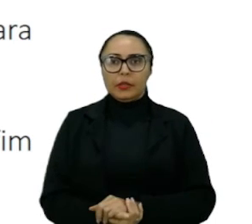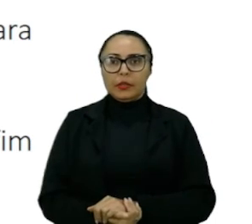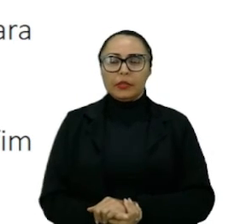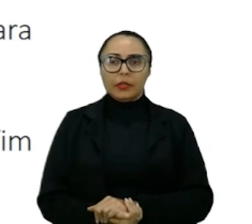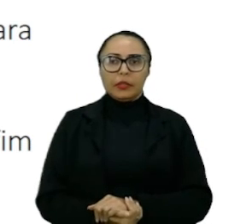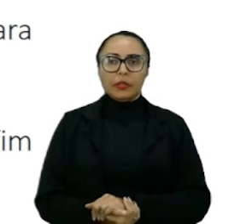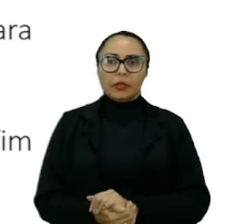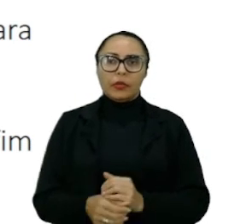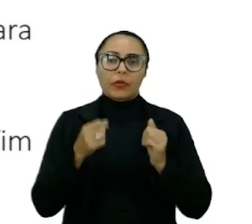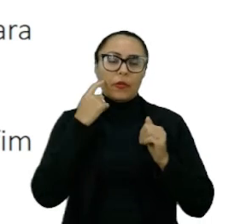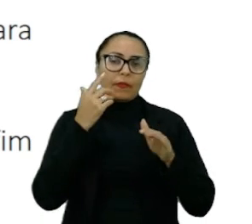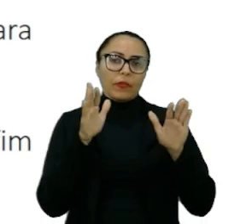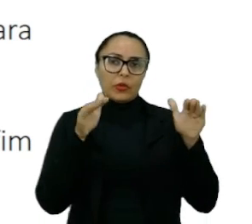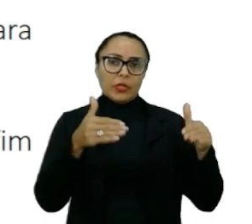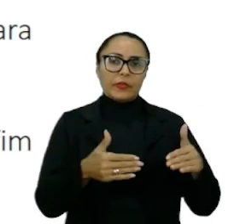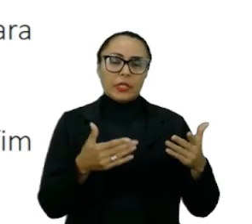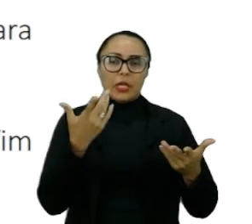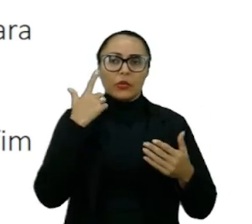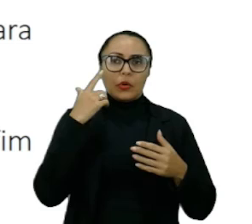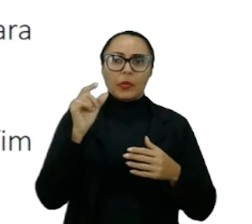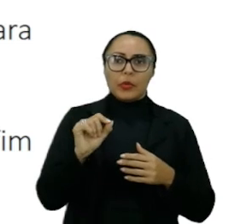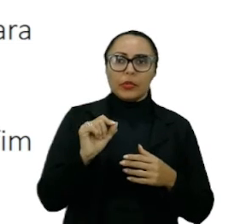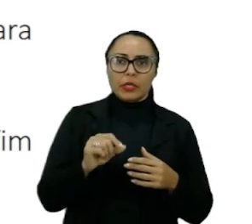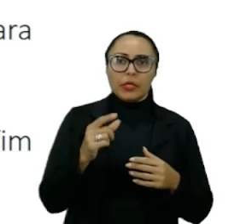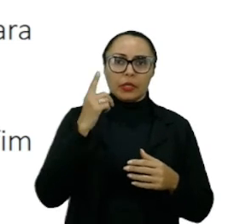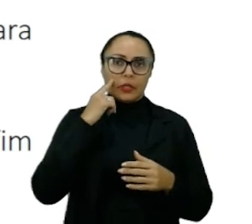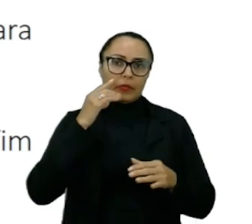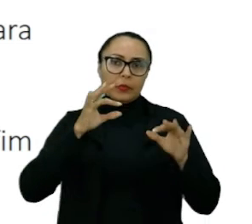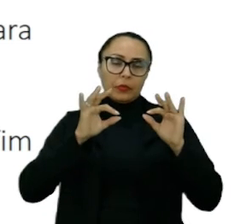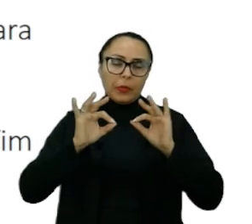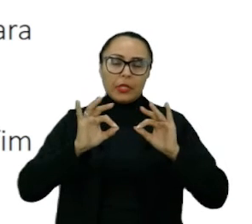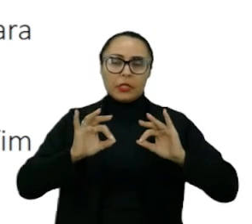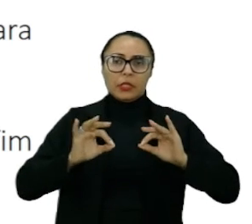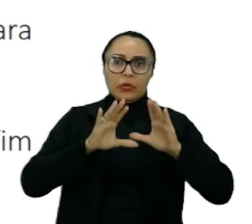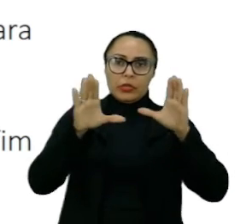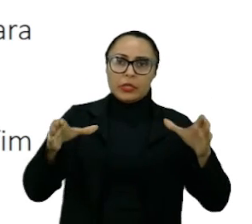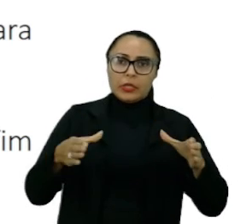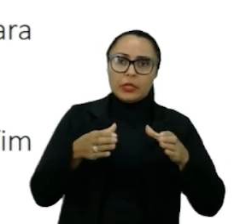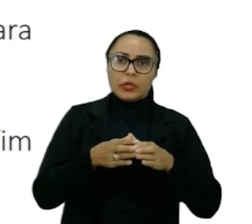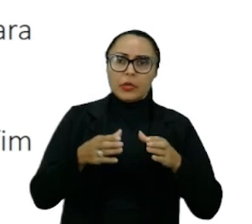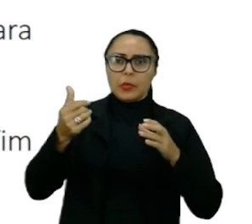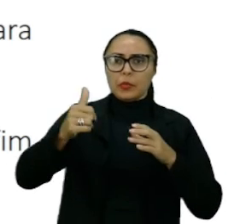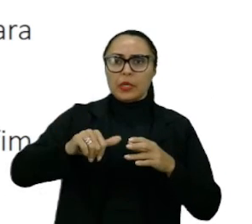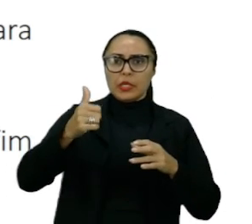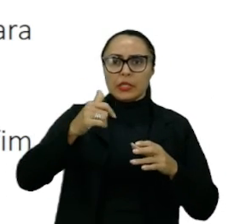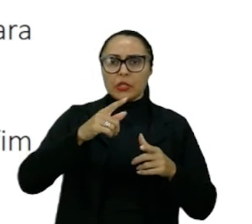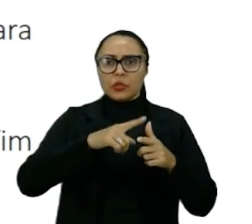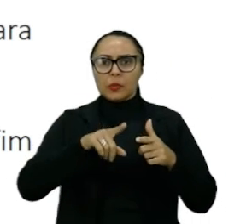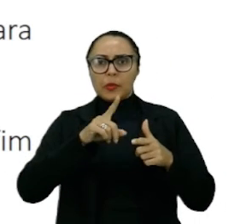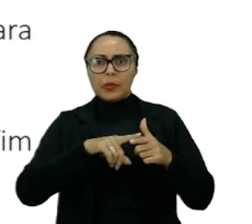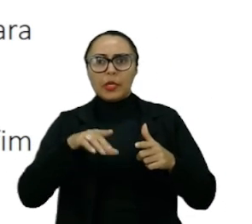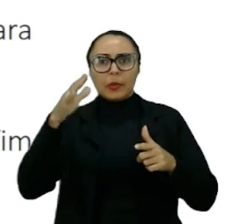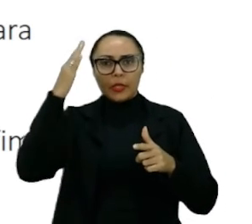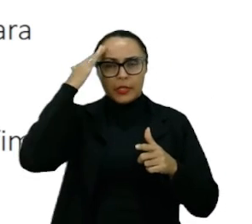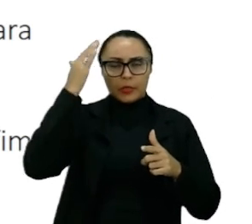que haja formação de equipe para análise do problema e entendimento das